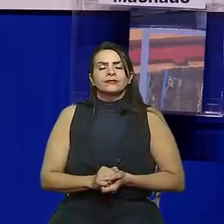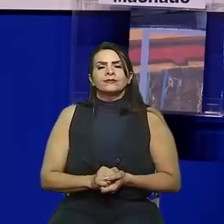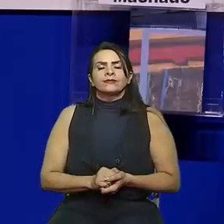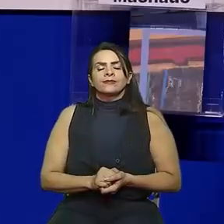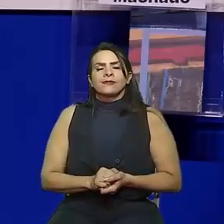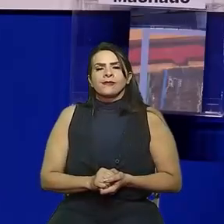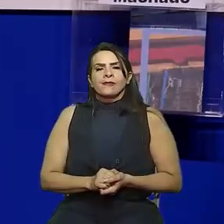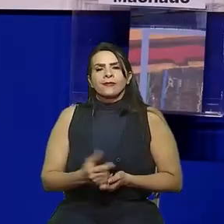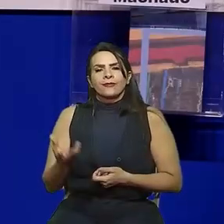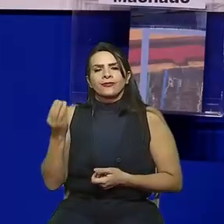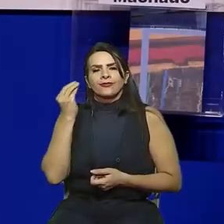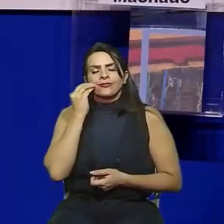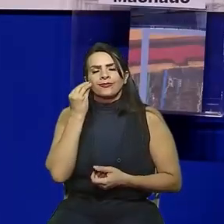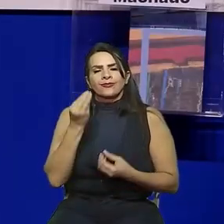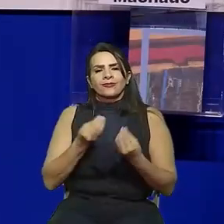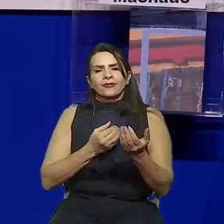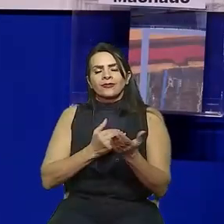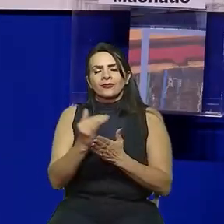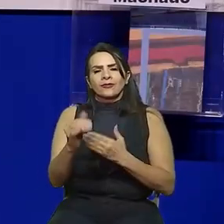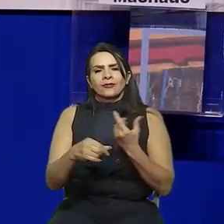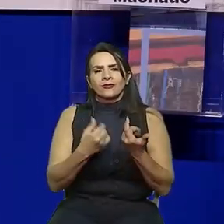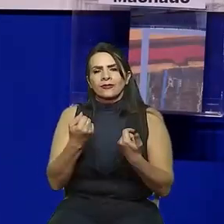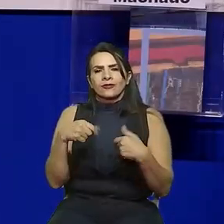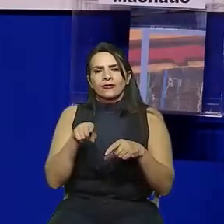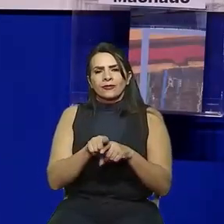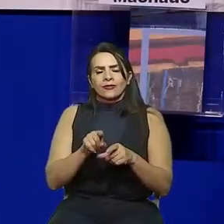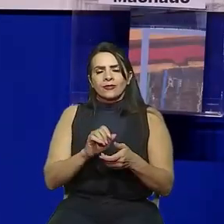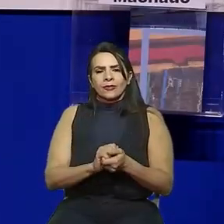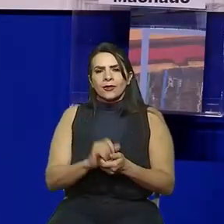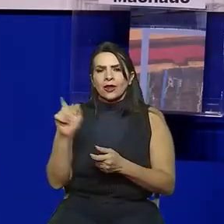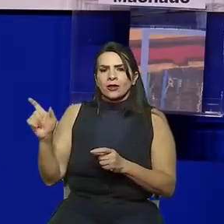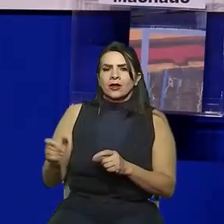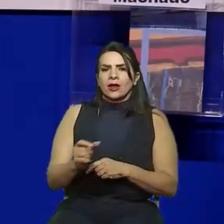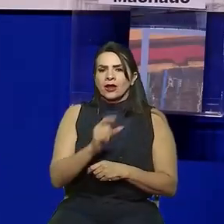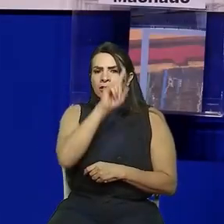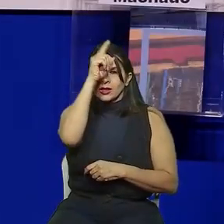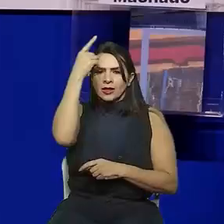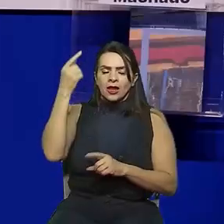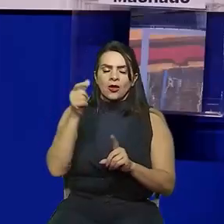E comecei a tentar dar uma coisa, e precisei colocar um personagem.